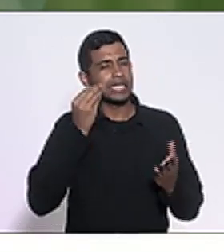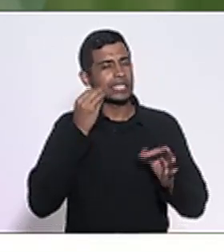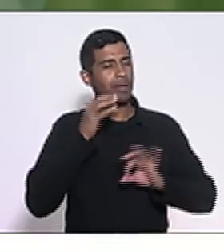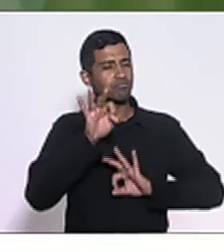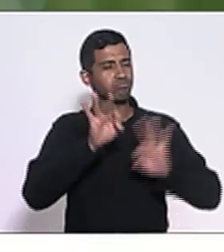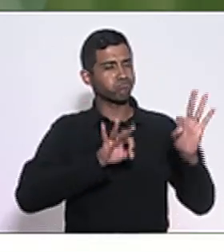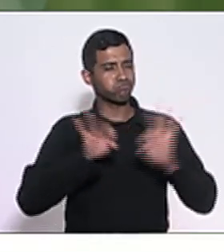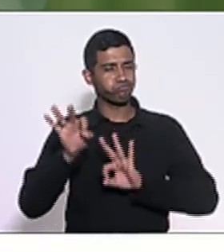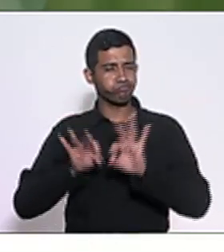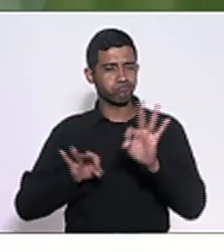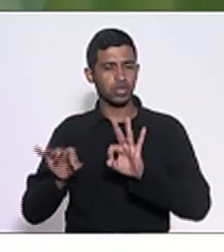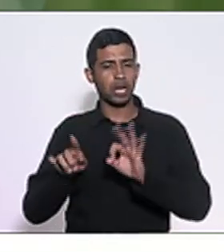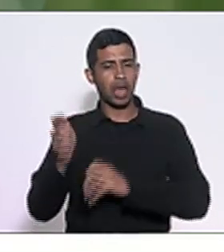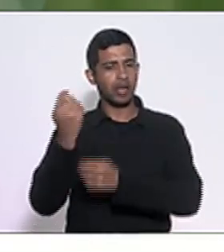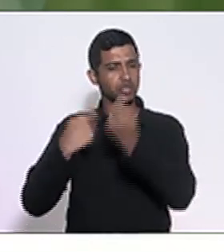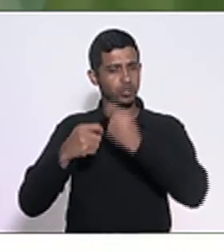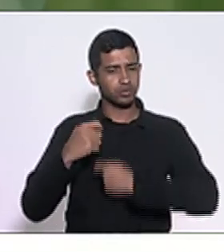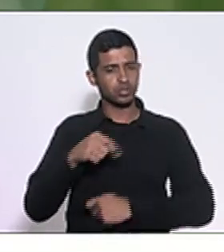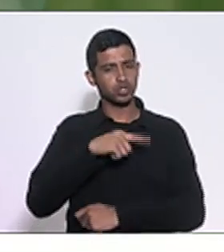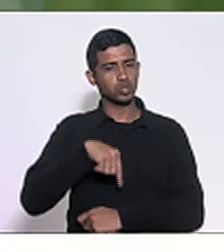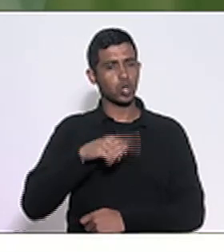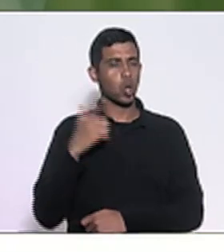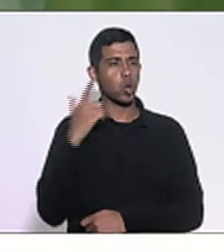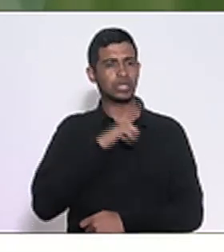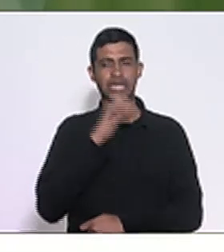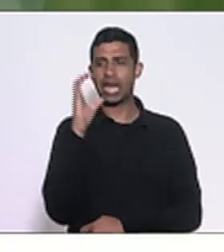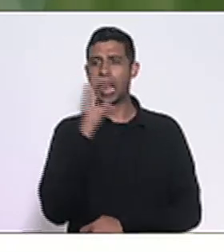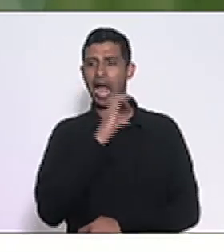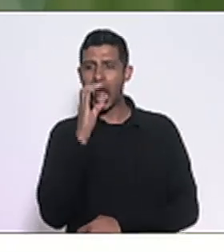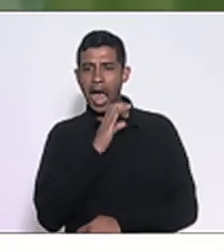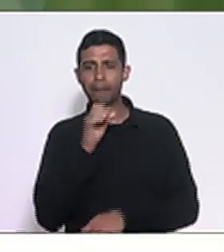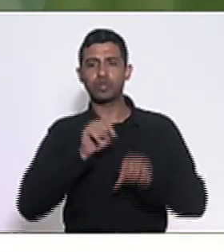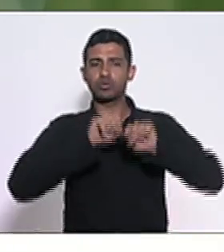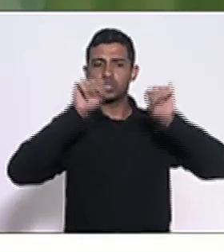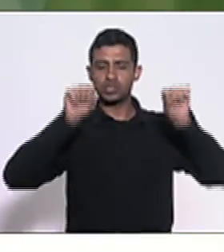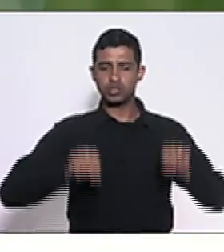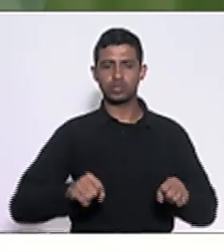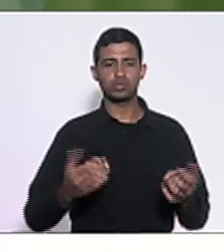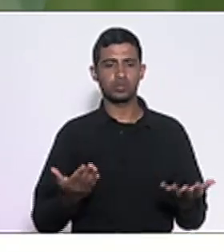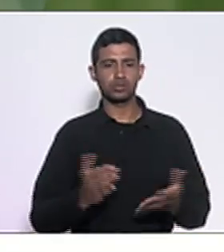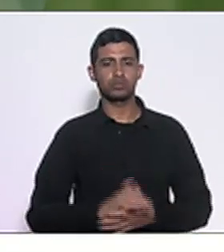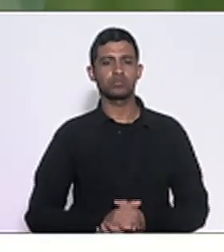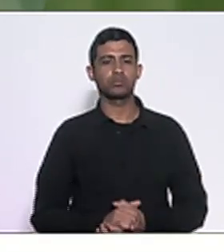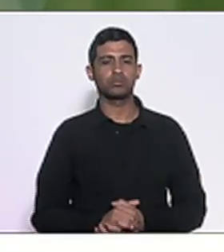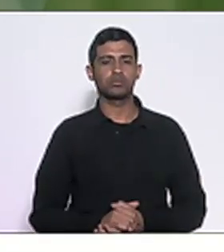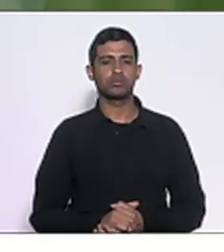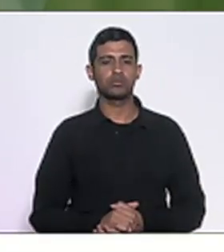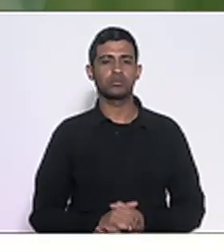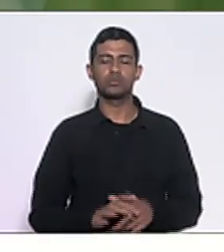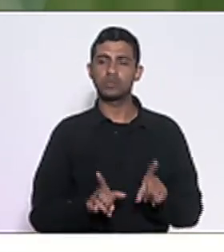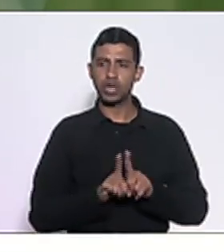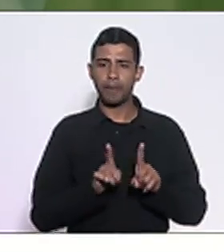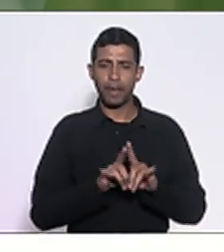sentido de, administrativamente, nós termos agilidade em estabelecer